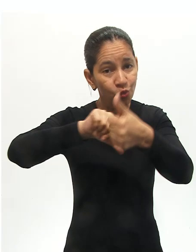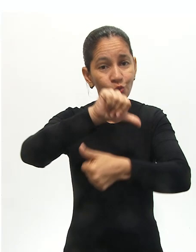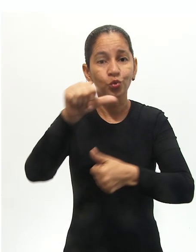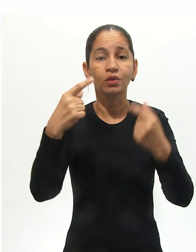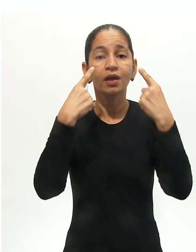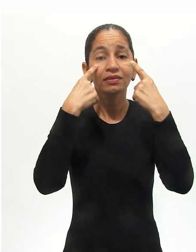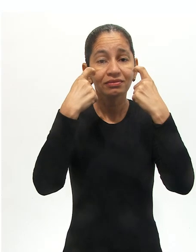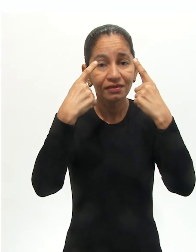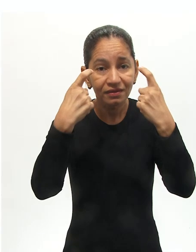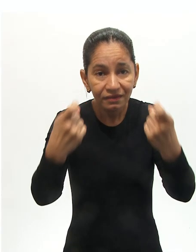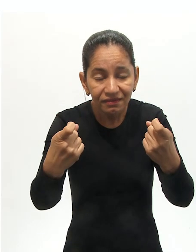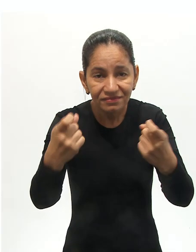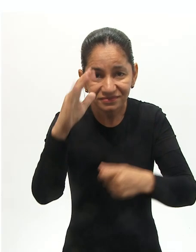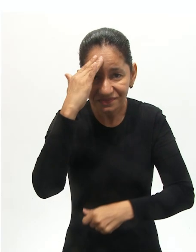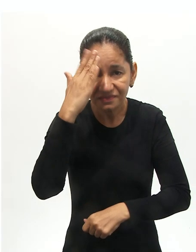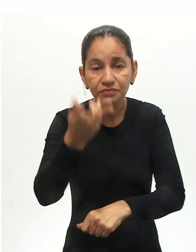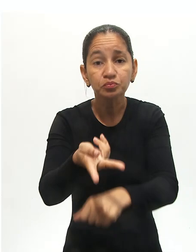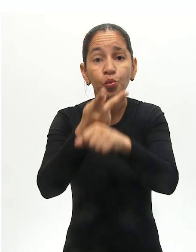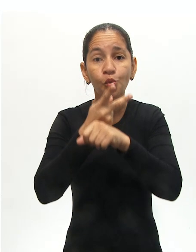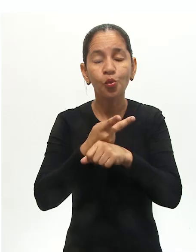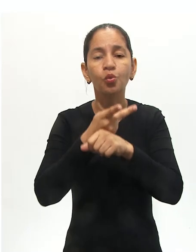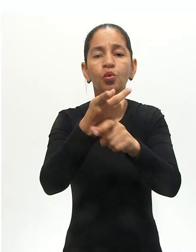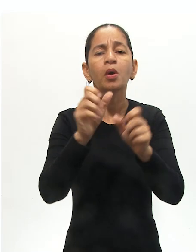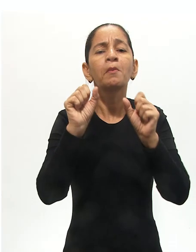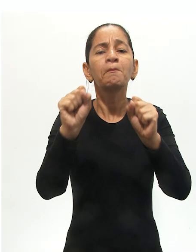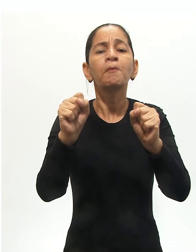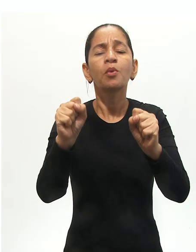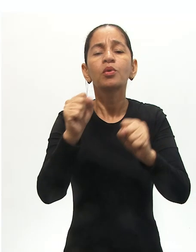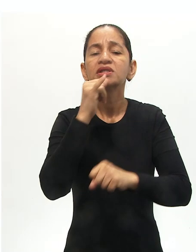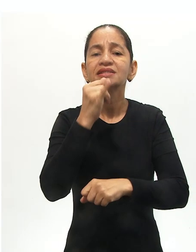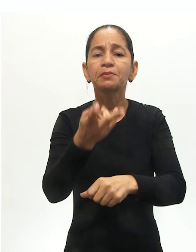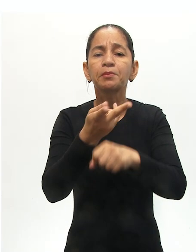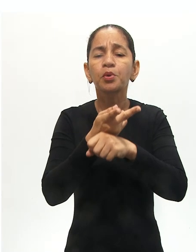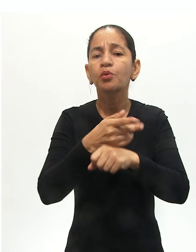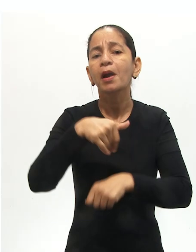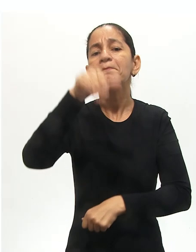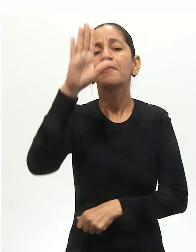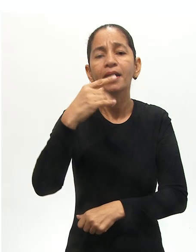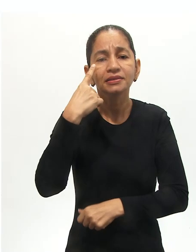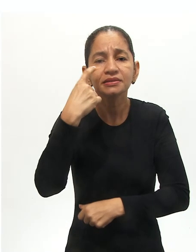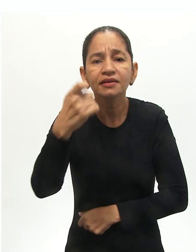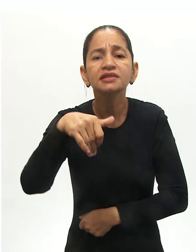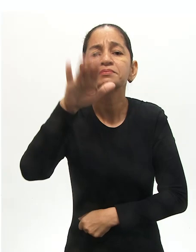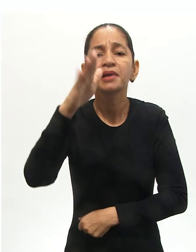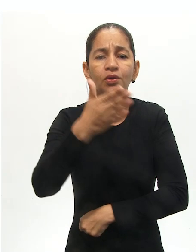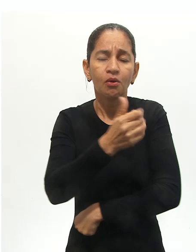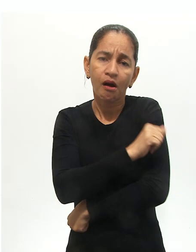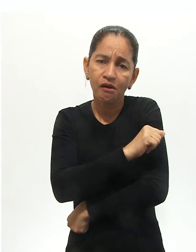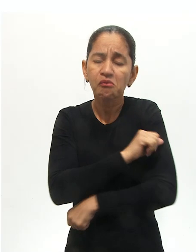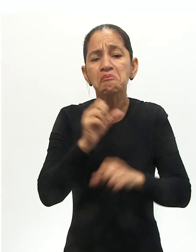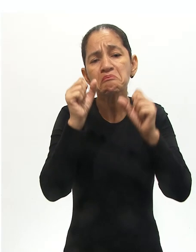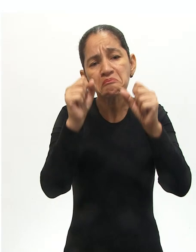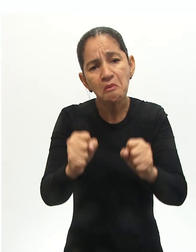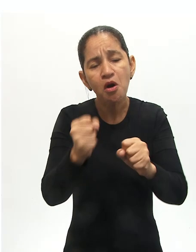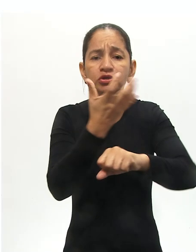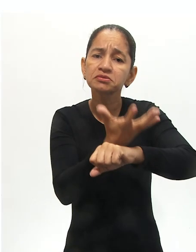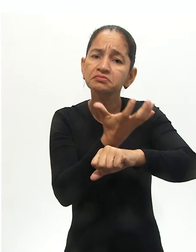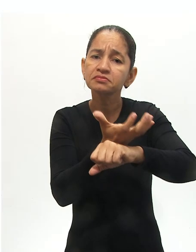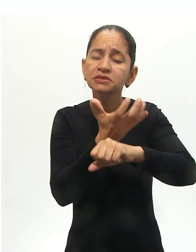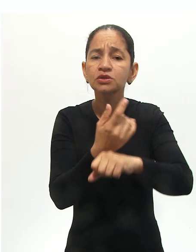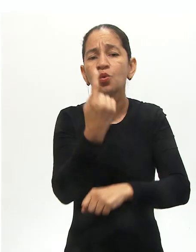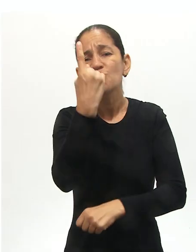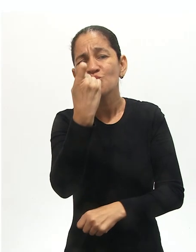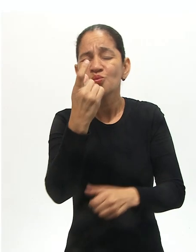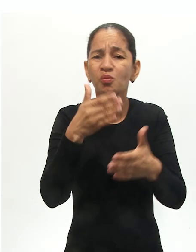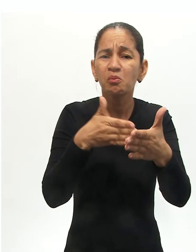aluno. Então o aluno ele pode focar, ele pode estudar aquilo que mais se interessa, ele vai de uma